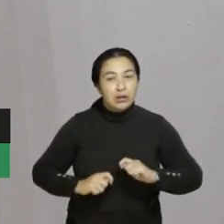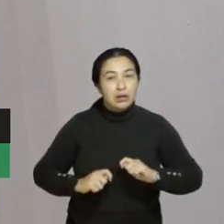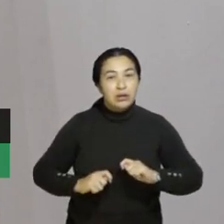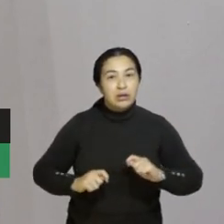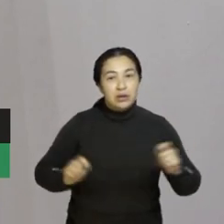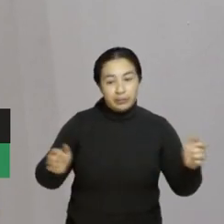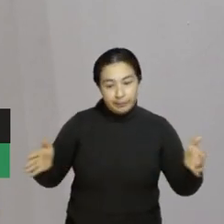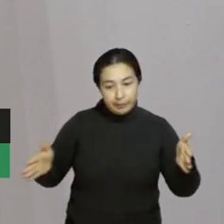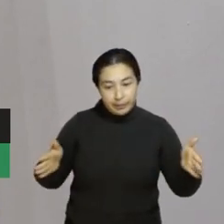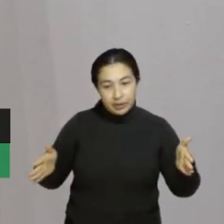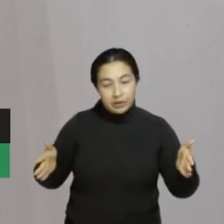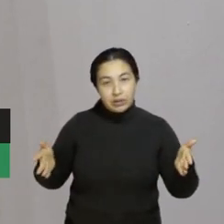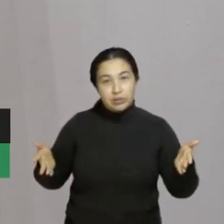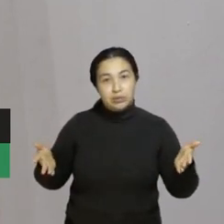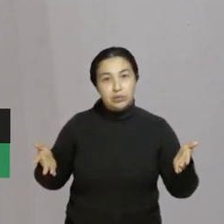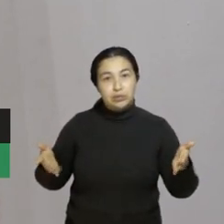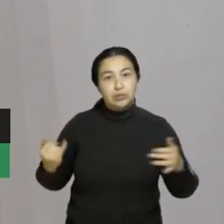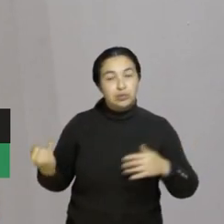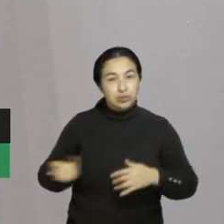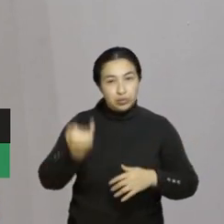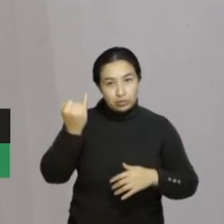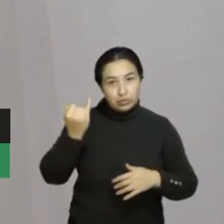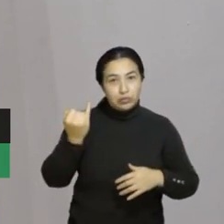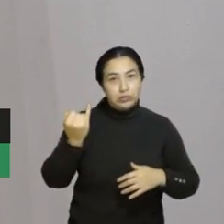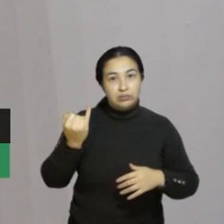nesse momento importante